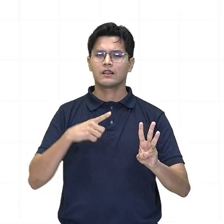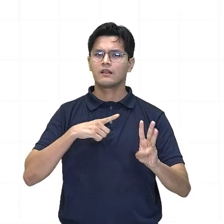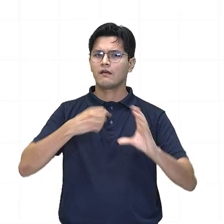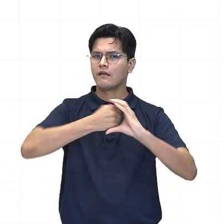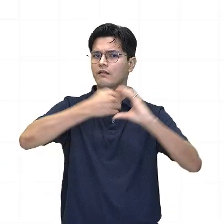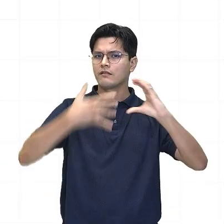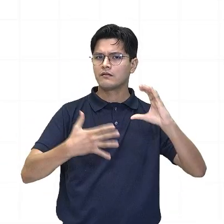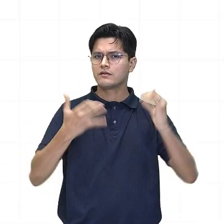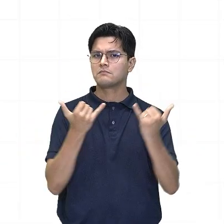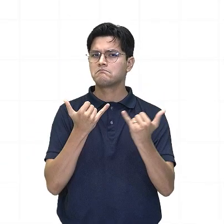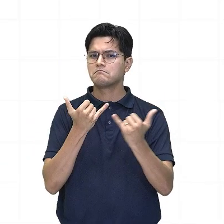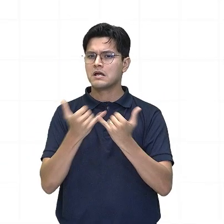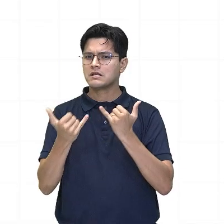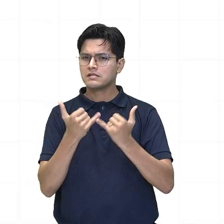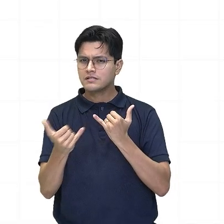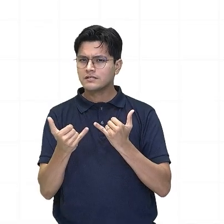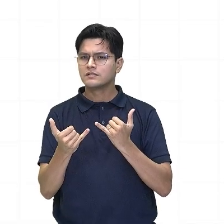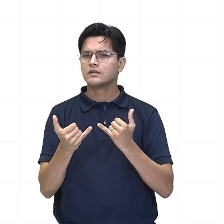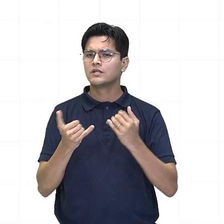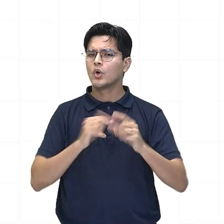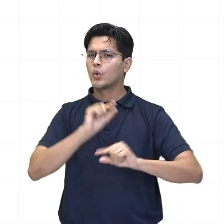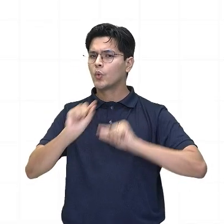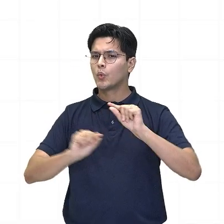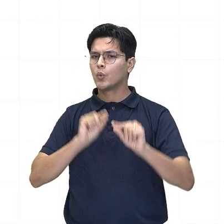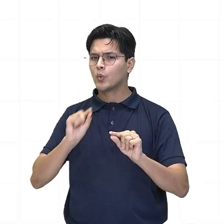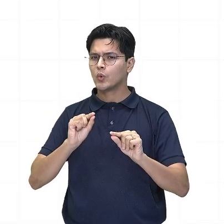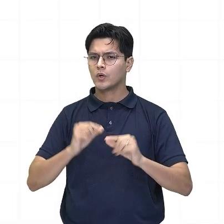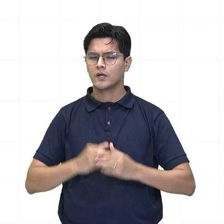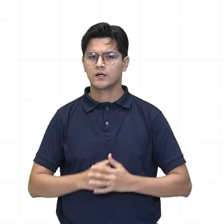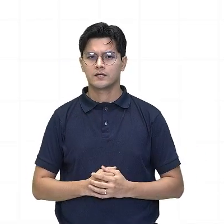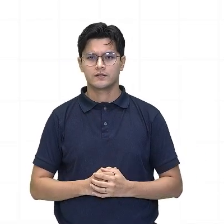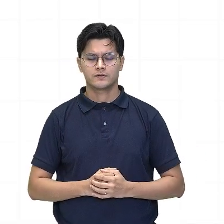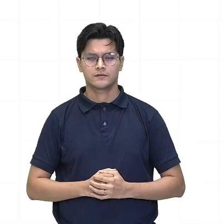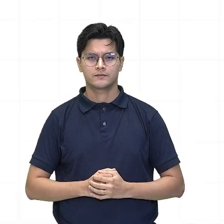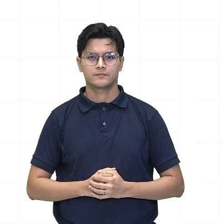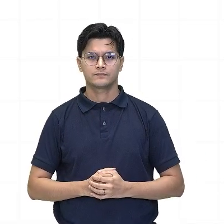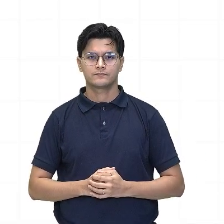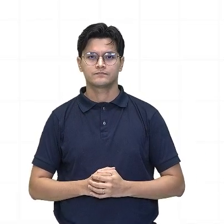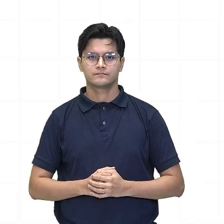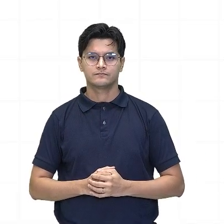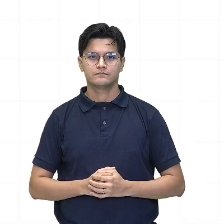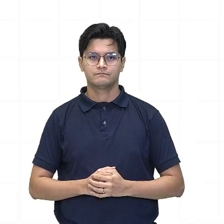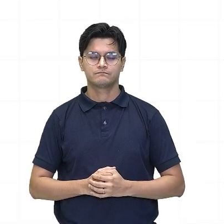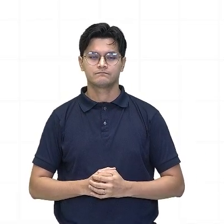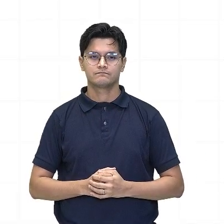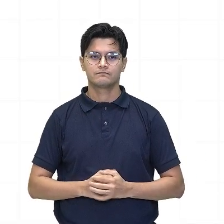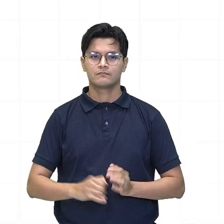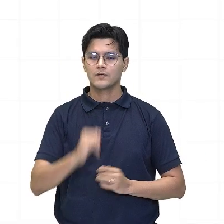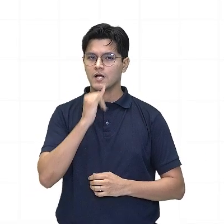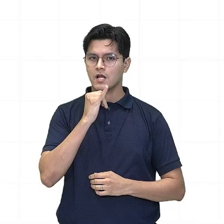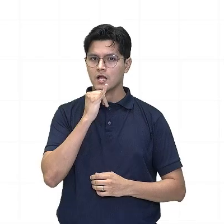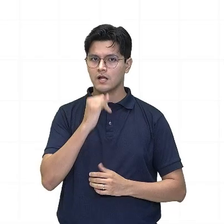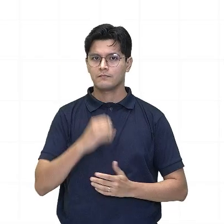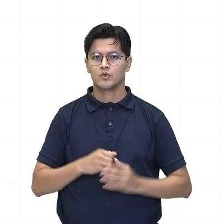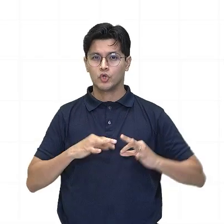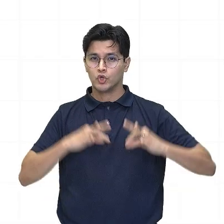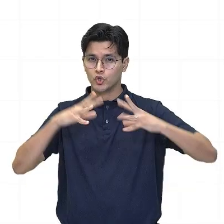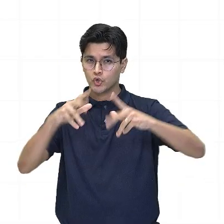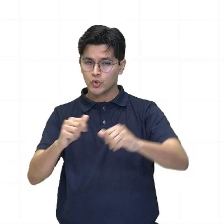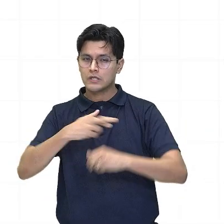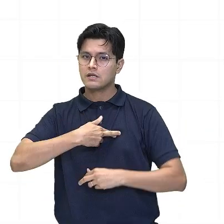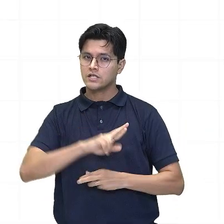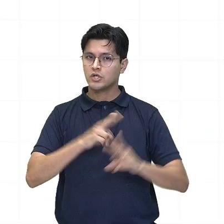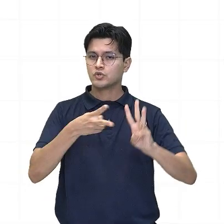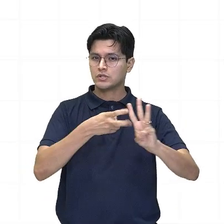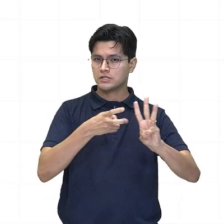aqui alguns desses pontos em comuns a todas as religiões indígenas. Primeiro, o respeito e a reverência